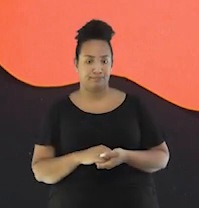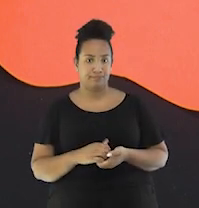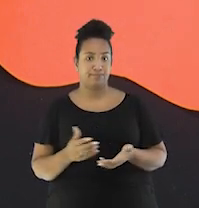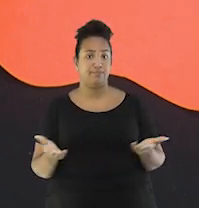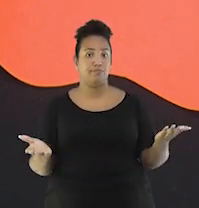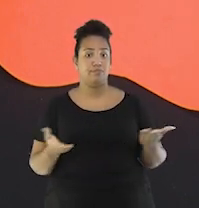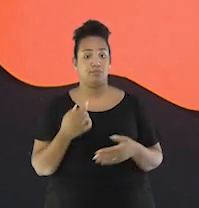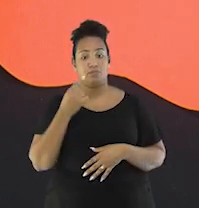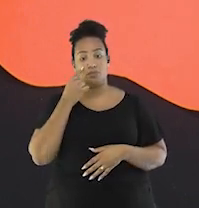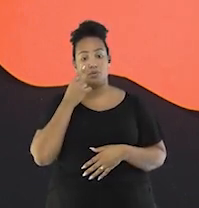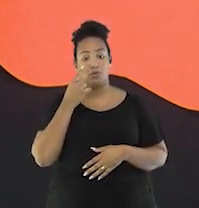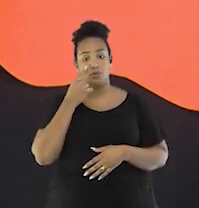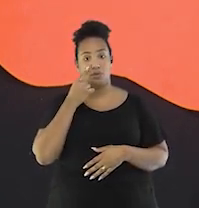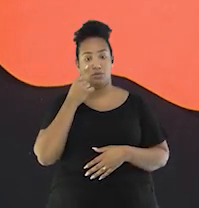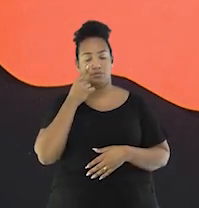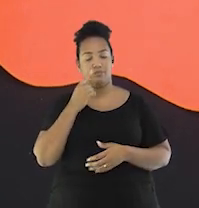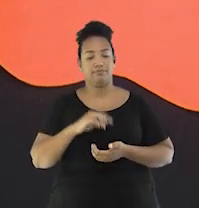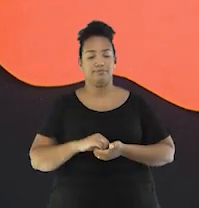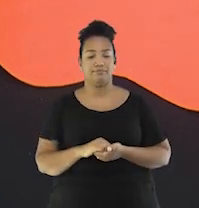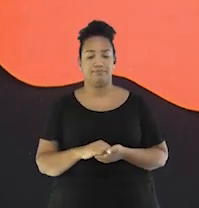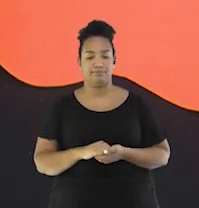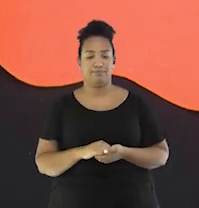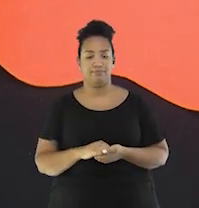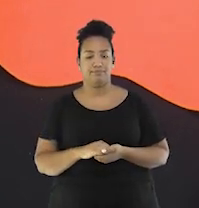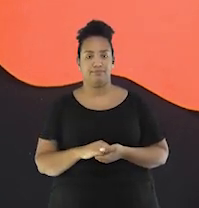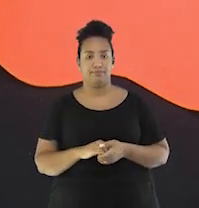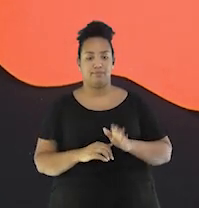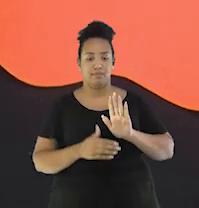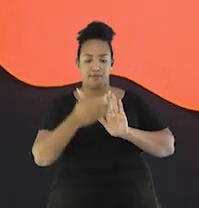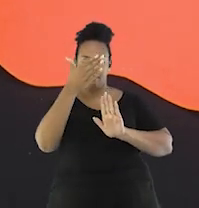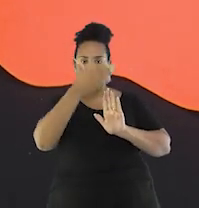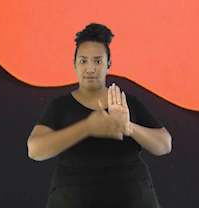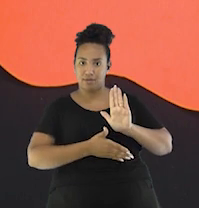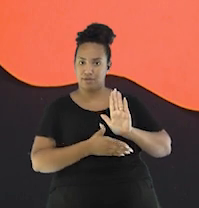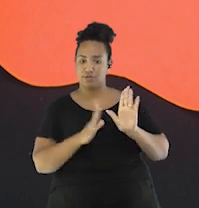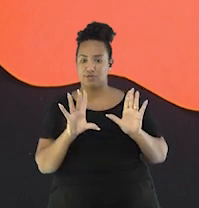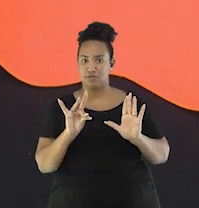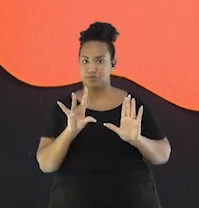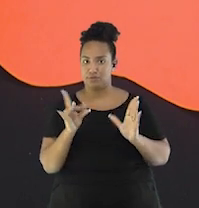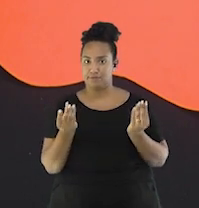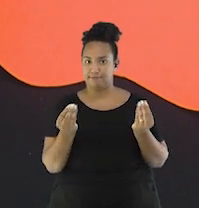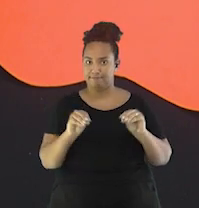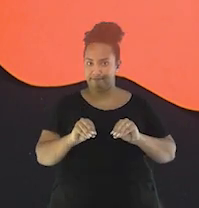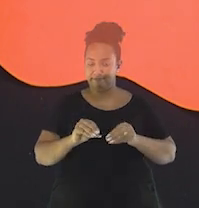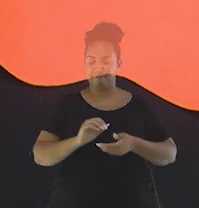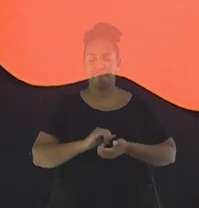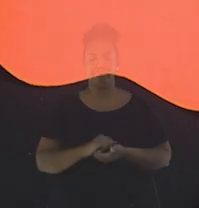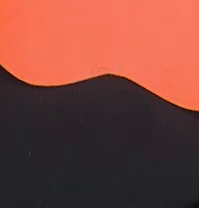Pronto. Agora vamos fazer a parte da frente. Olha como tá ficando.